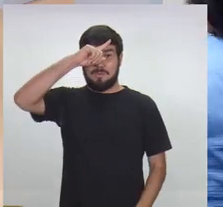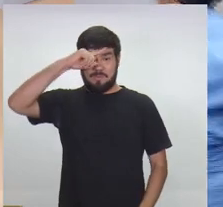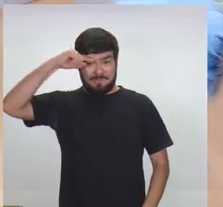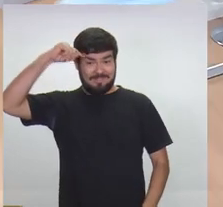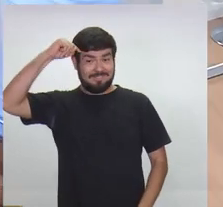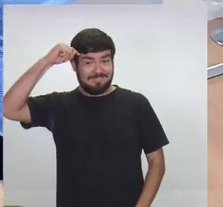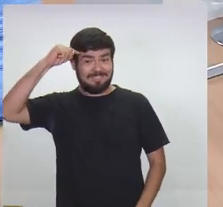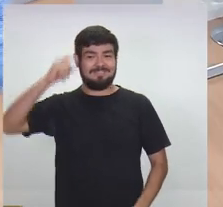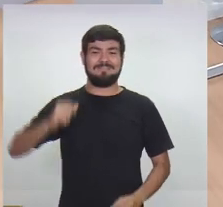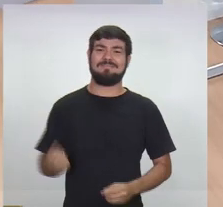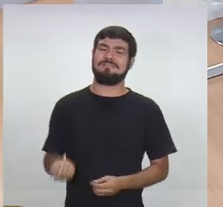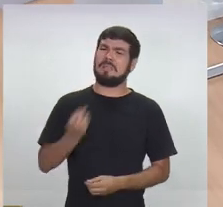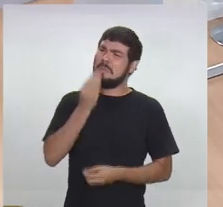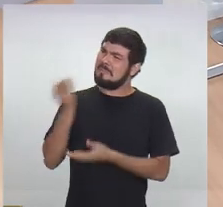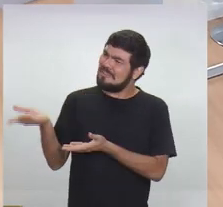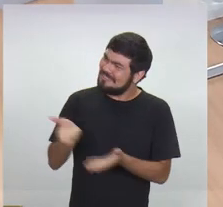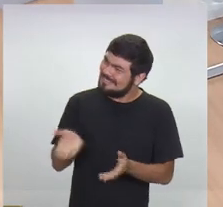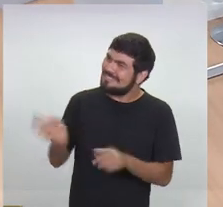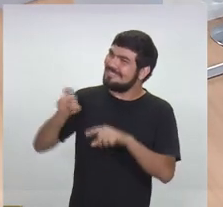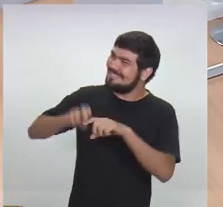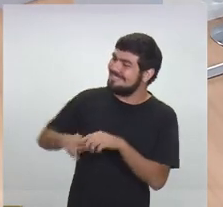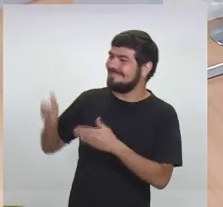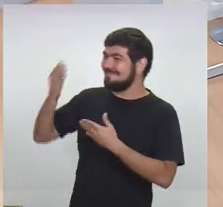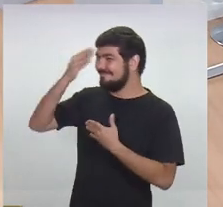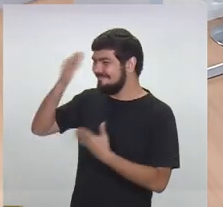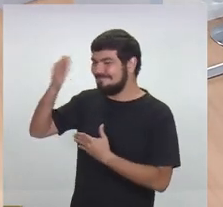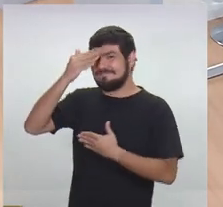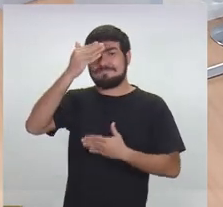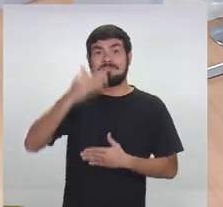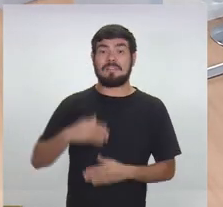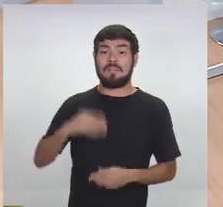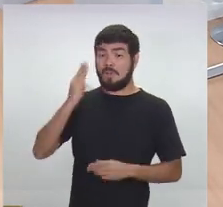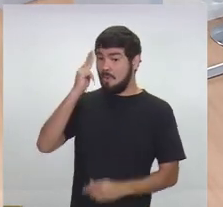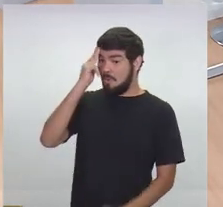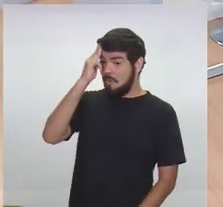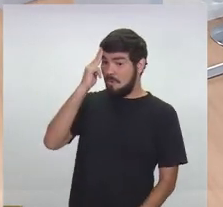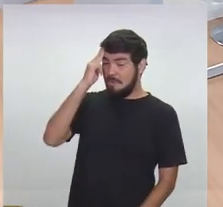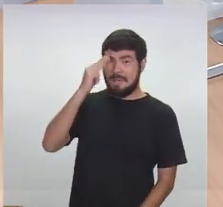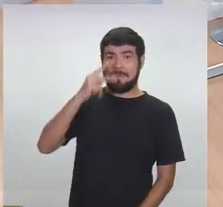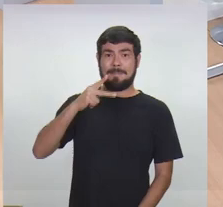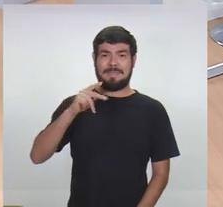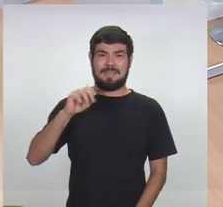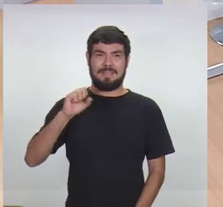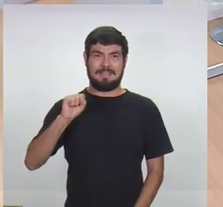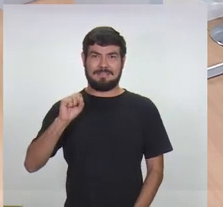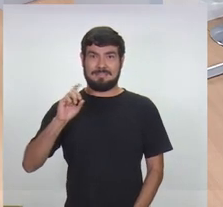seja muito bem vindo o seu lugar no púlpito obrigado marcelo omar aziz do psd